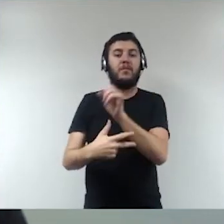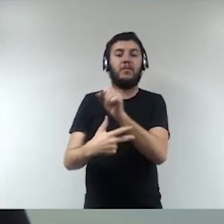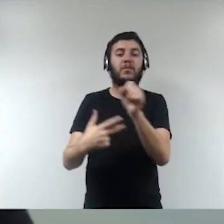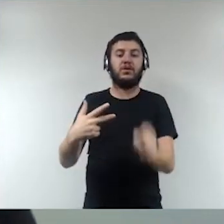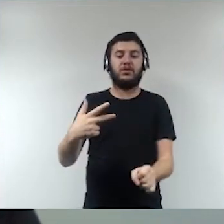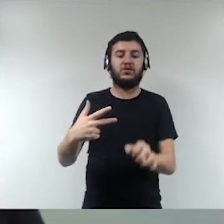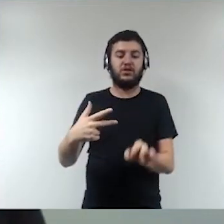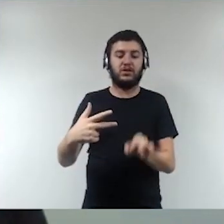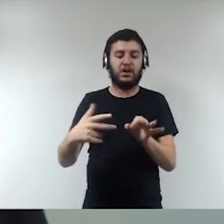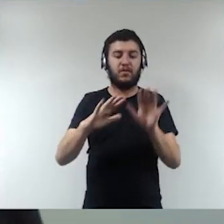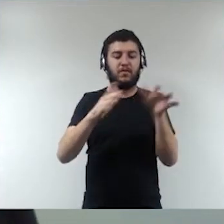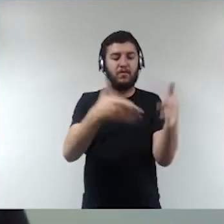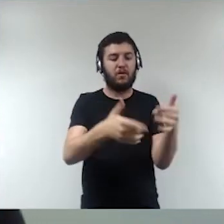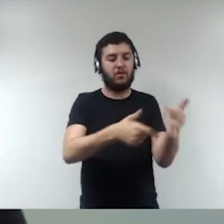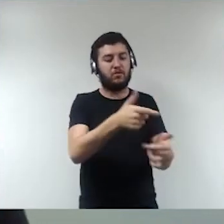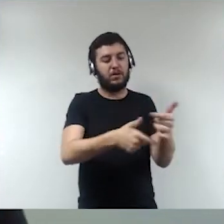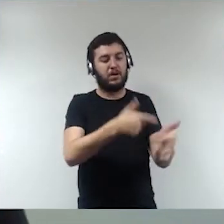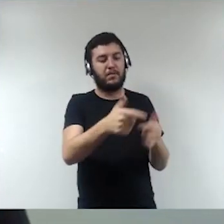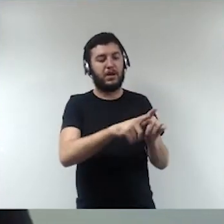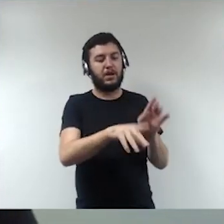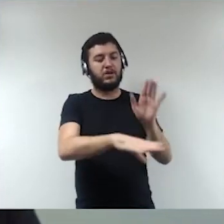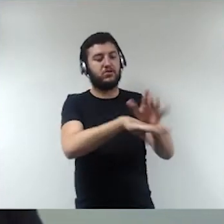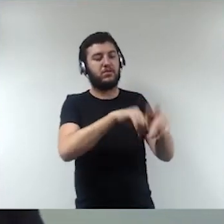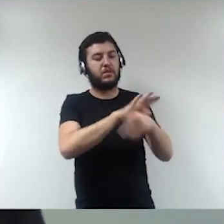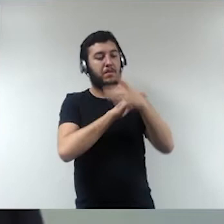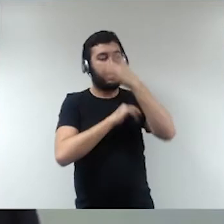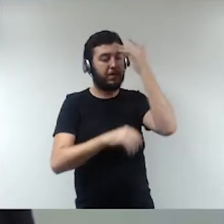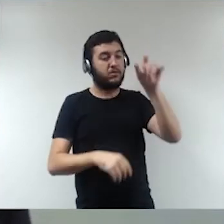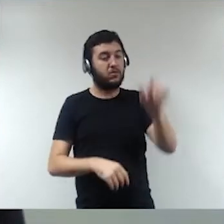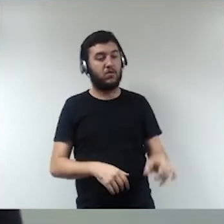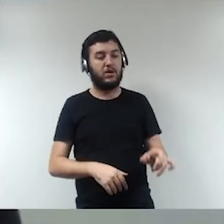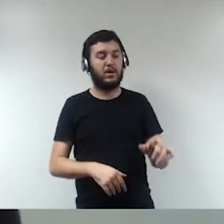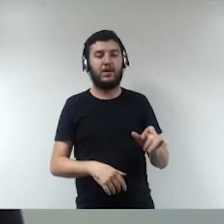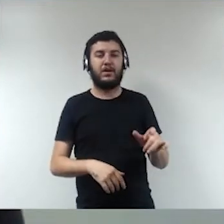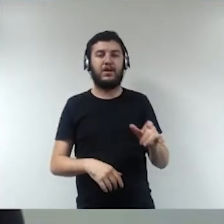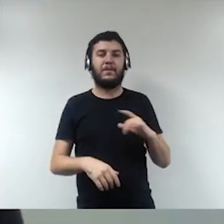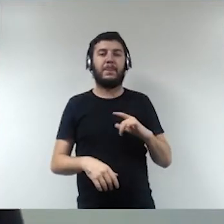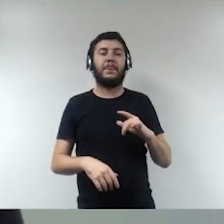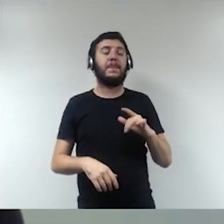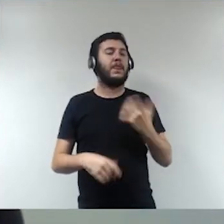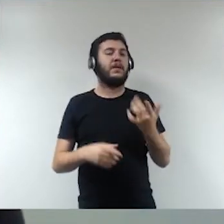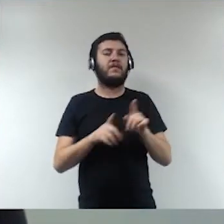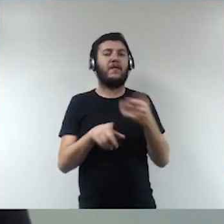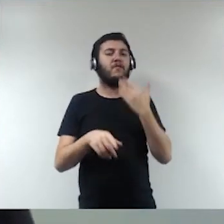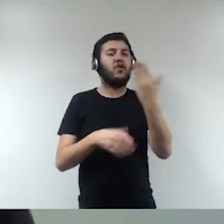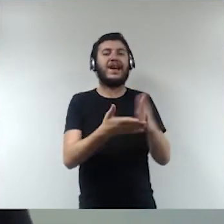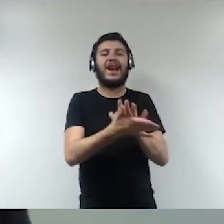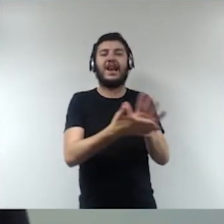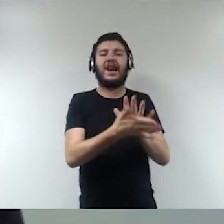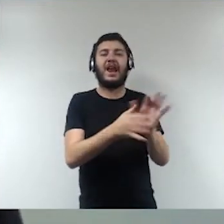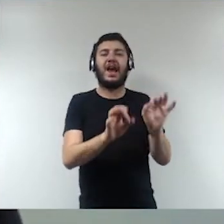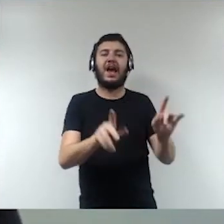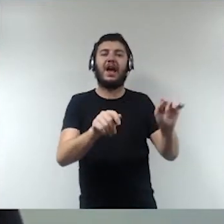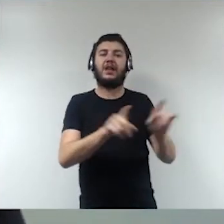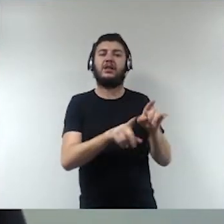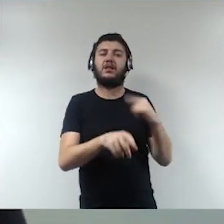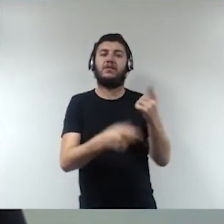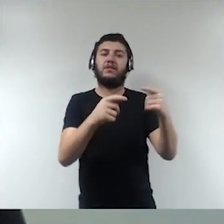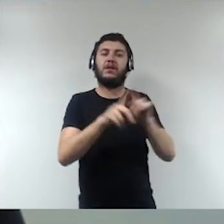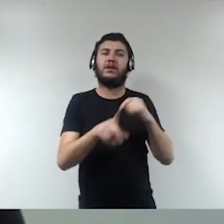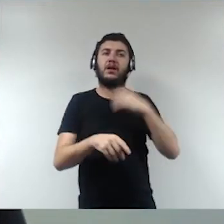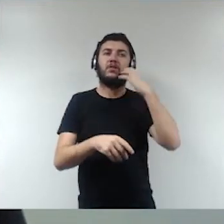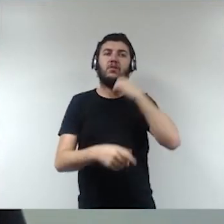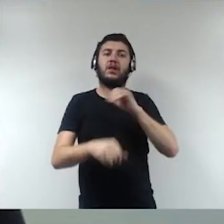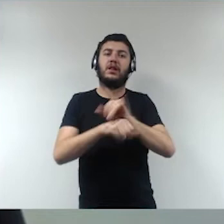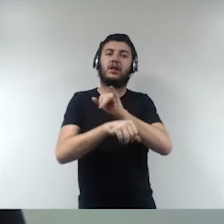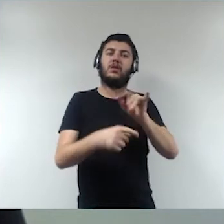o Judiciário daquele menos favorecido, né, onde nós temos que adotar providências para que a parte possa demandar. Eu